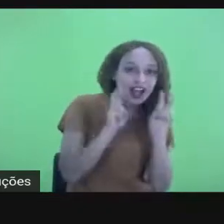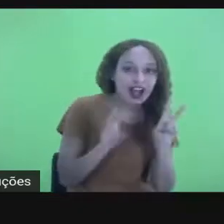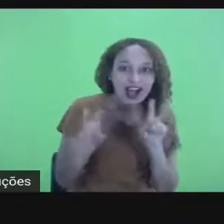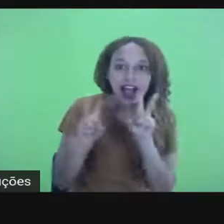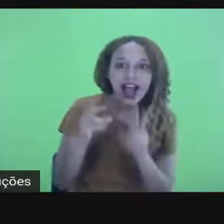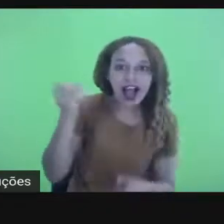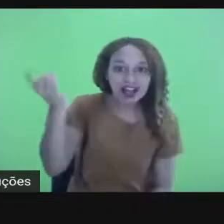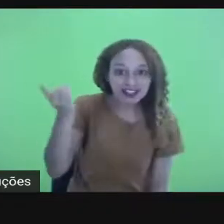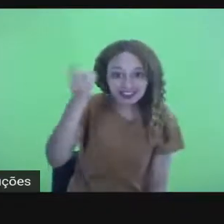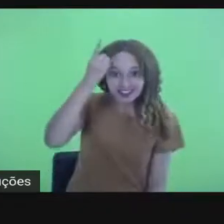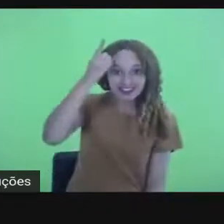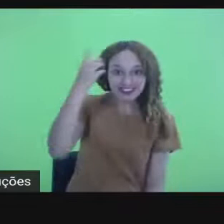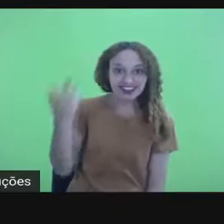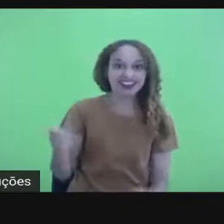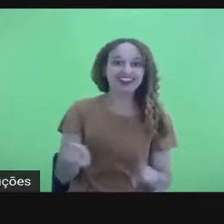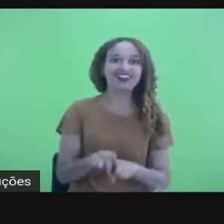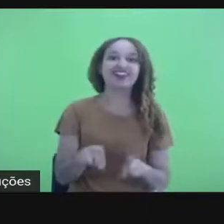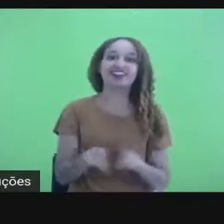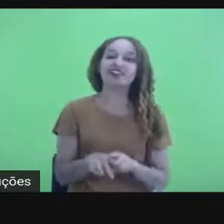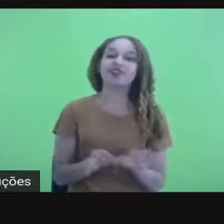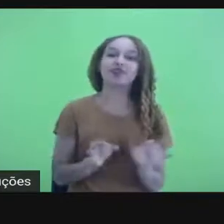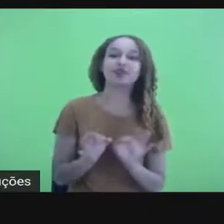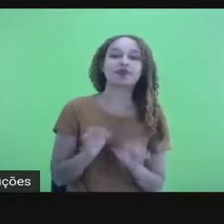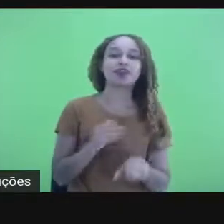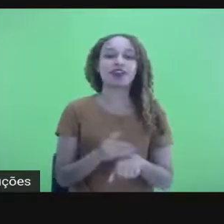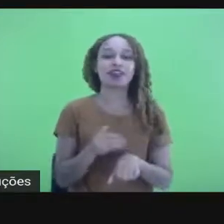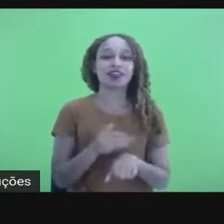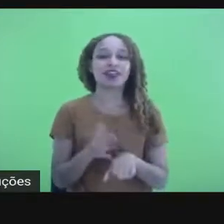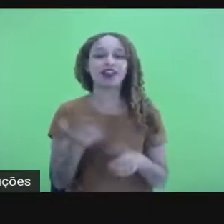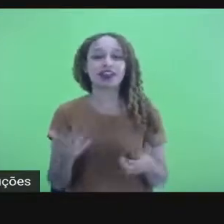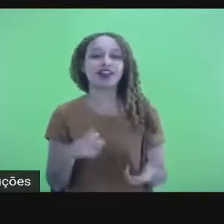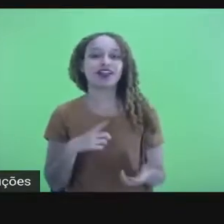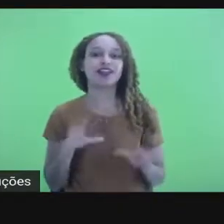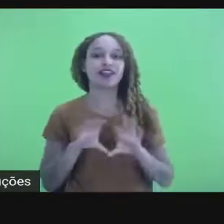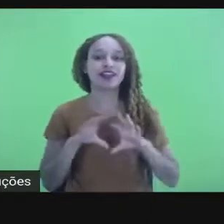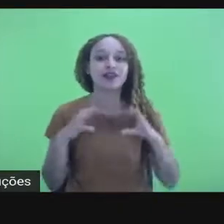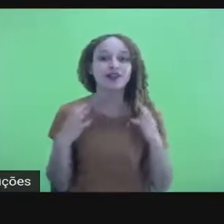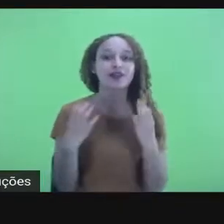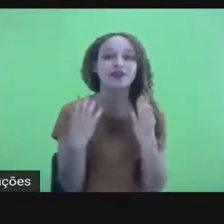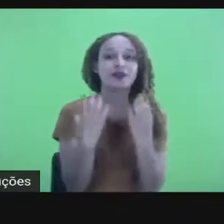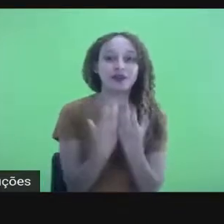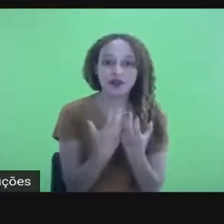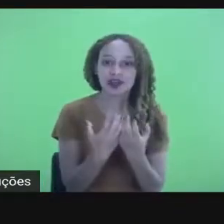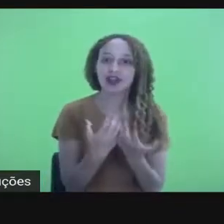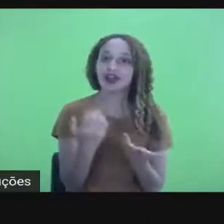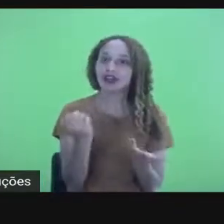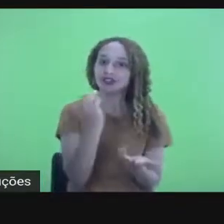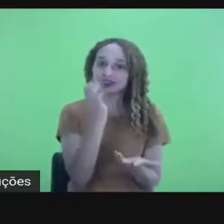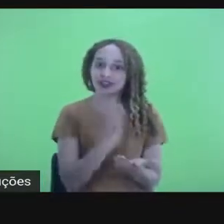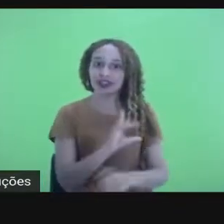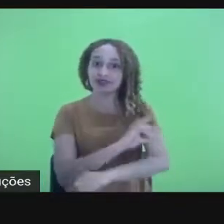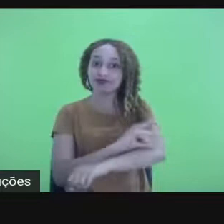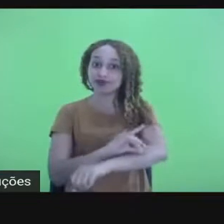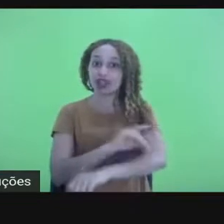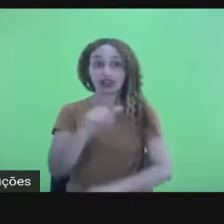MAR, e também com as atividades do UIA, que é o Congresso Mundial de Arquitetura, sediado aqui no Rio de